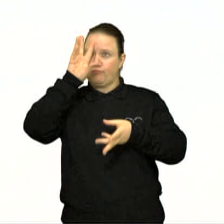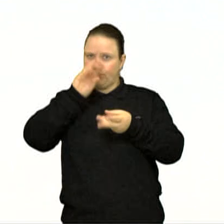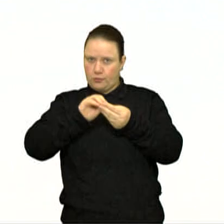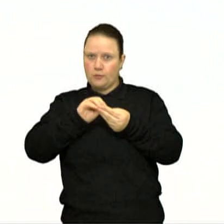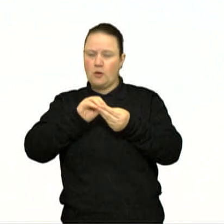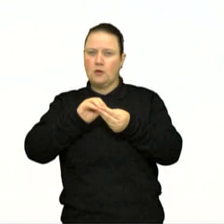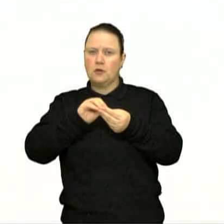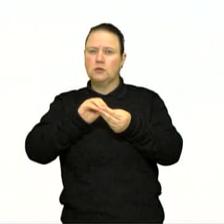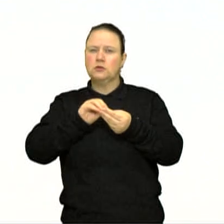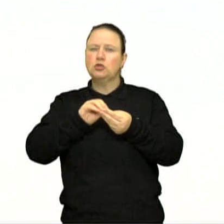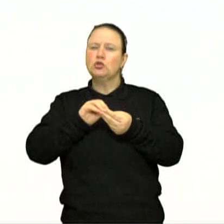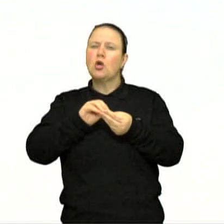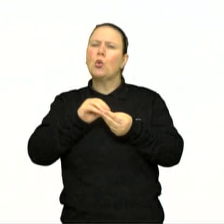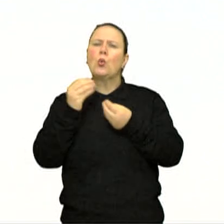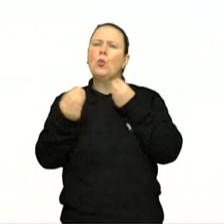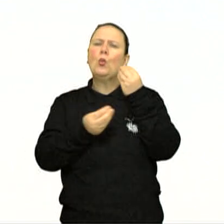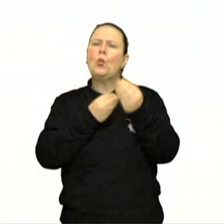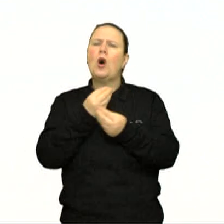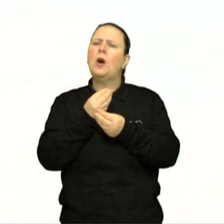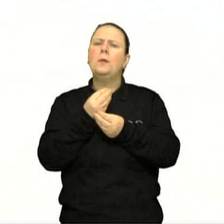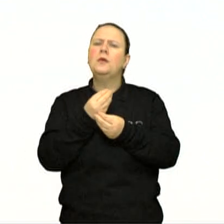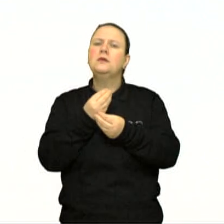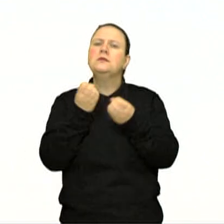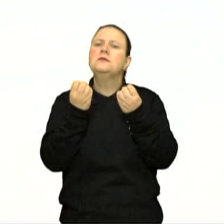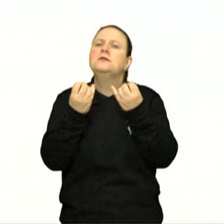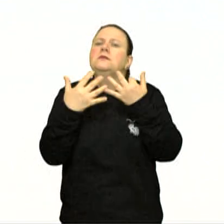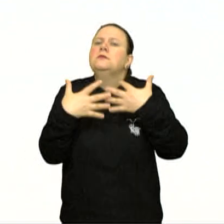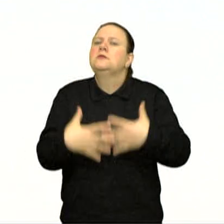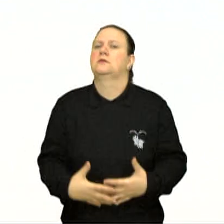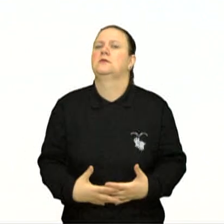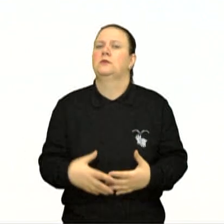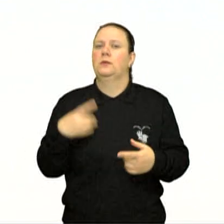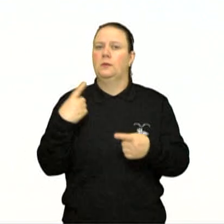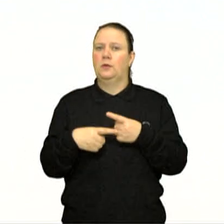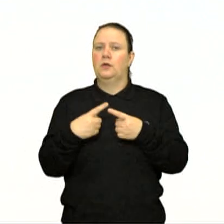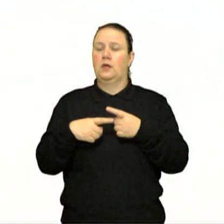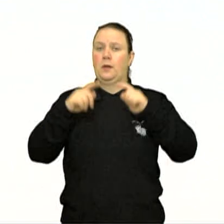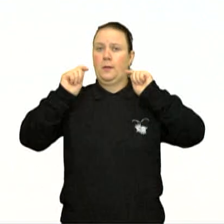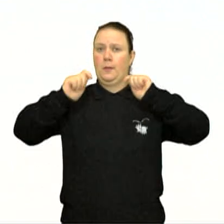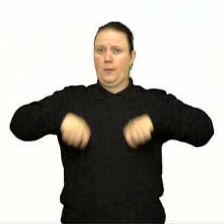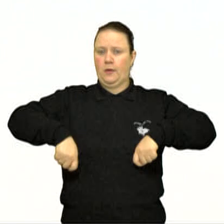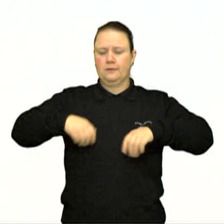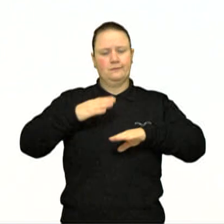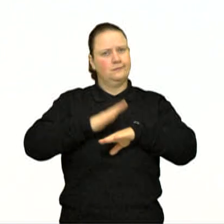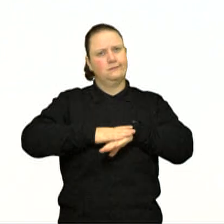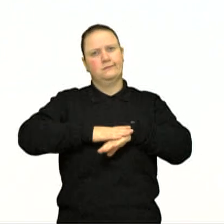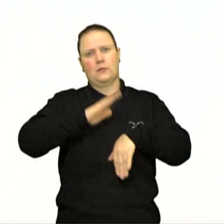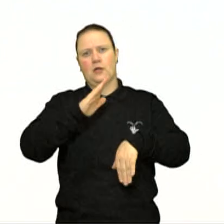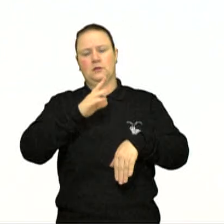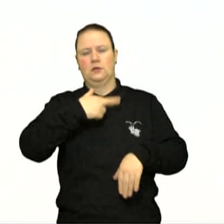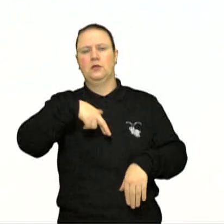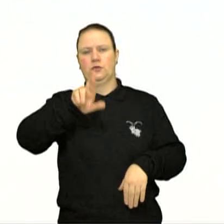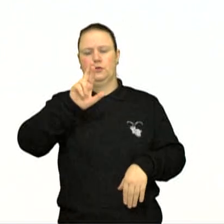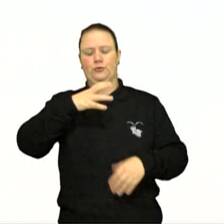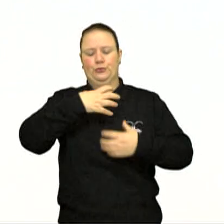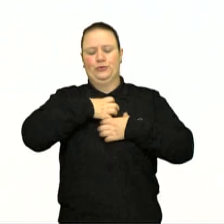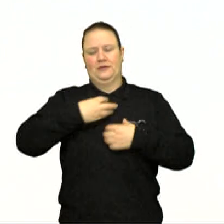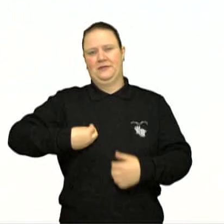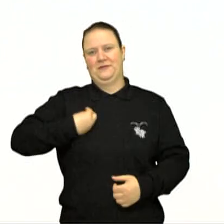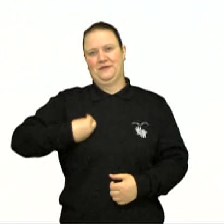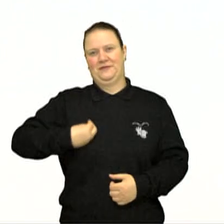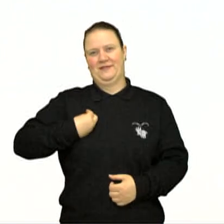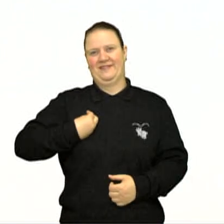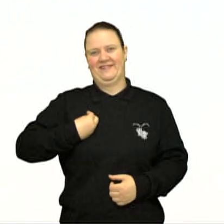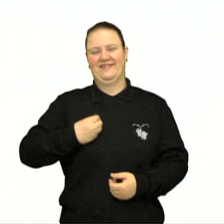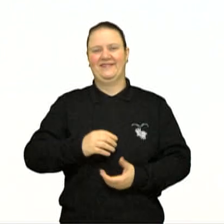após analisar essa religião, vamos explicar por que ele pode ser entendido, além de uma religião, como um modo de vida. Vou dar um tempinho para vocês e